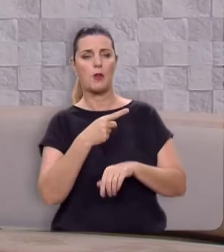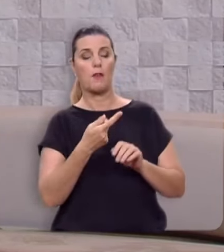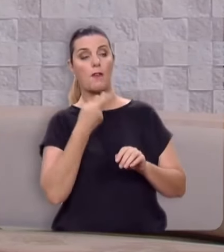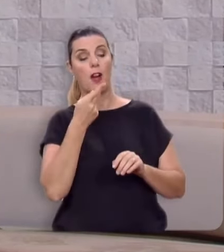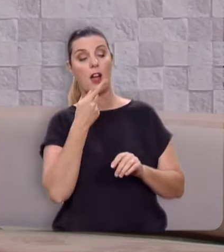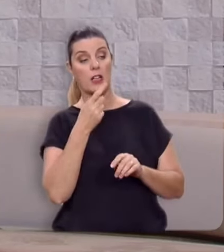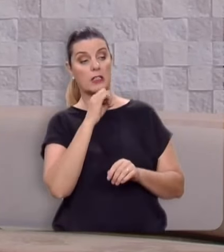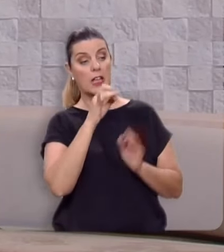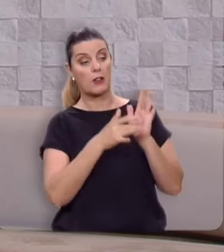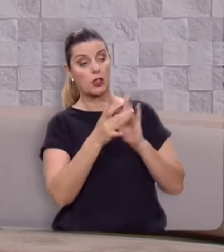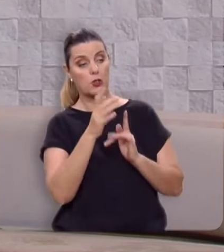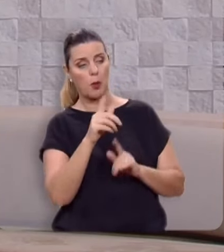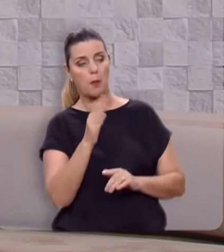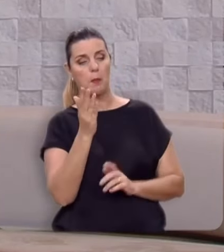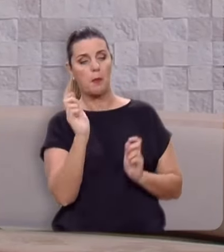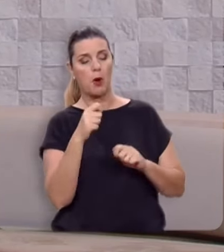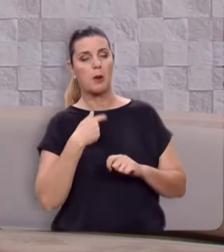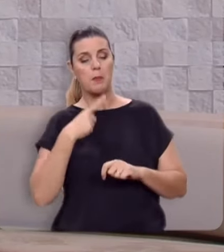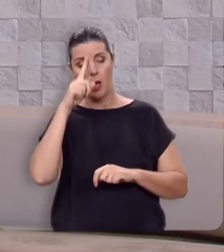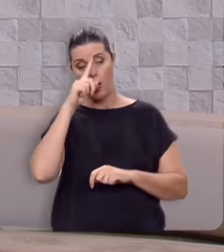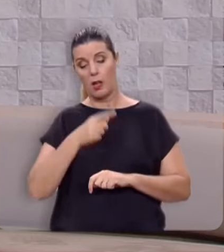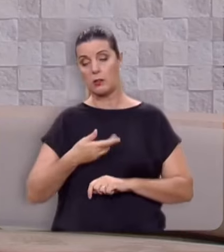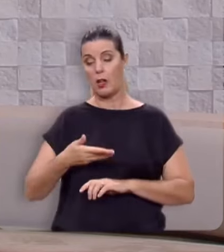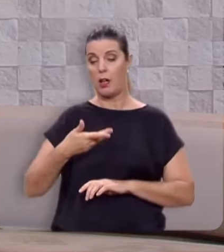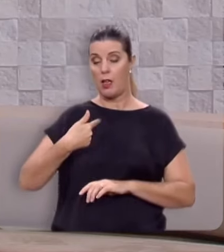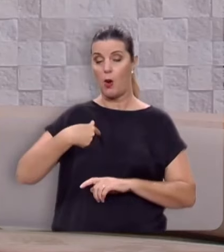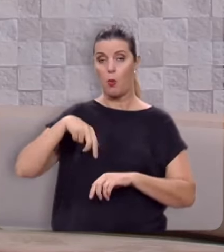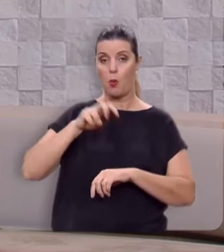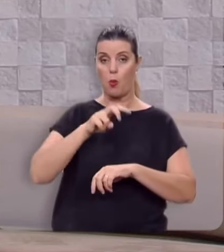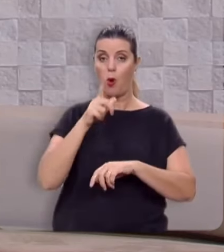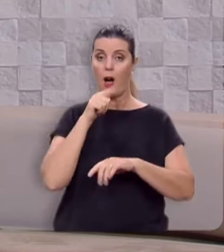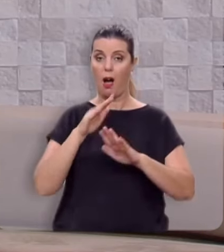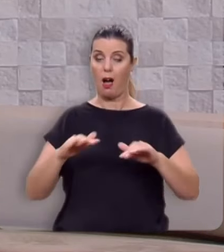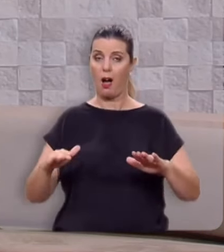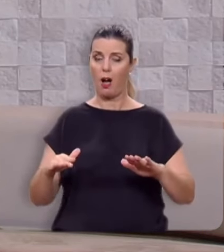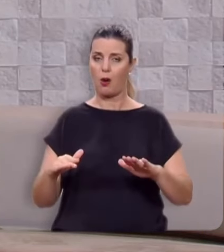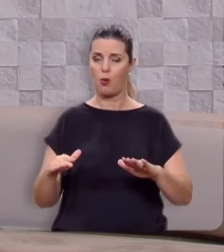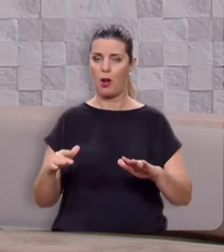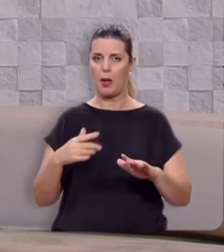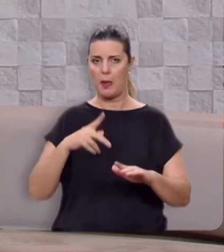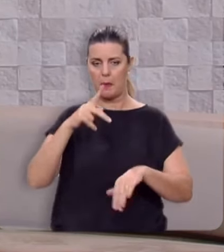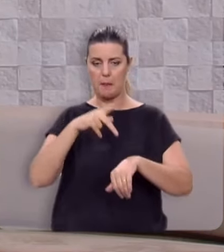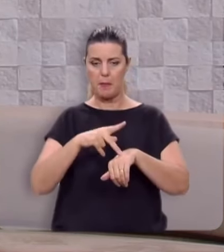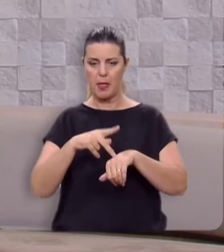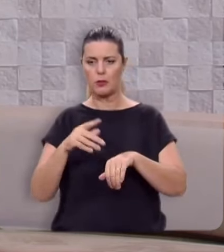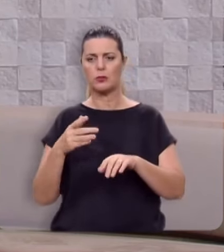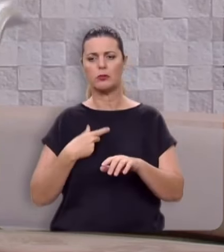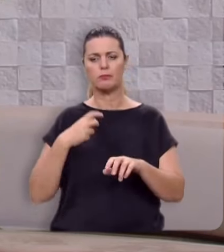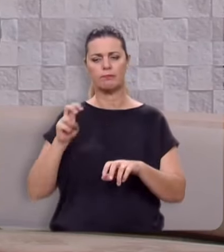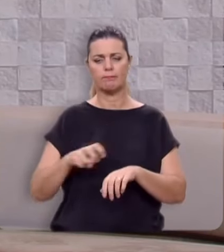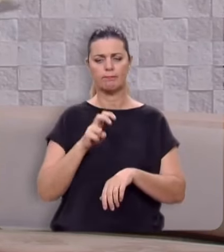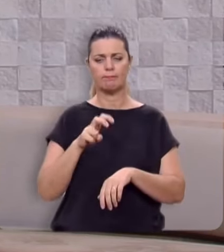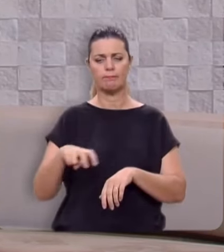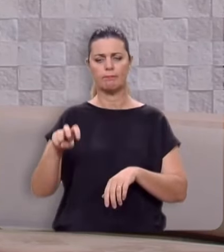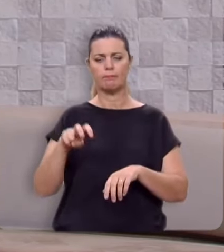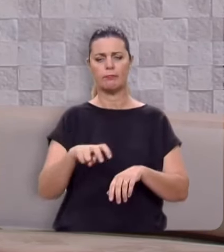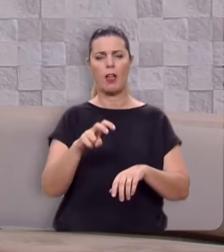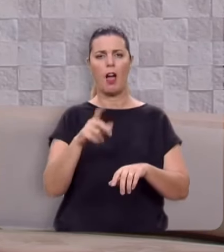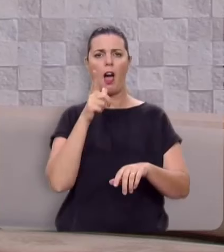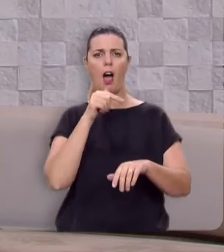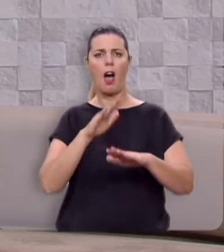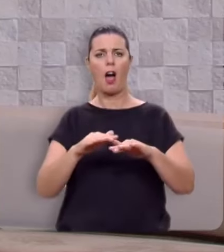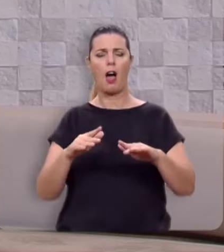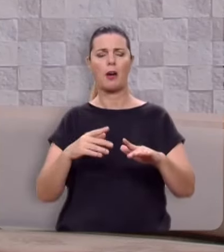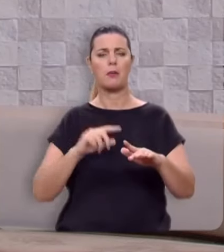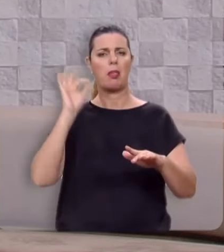as águas. E Jesus: pode vir, Pedro. E Pedro foi andando sobre as águas, como se tivesse chão firme debaixo dos seus pés.